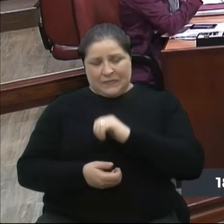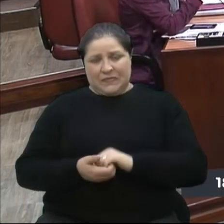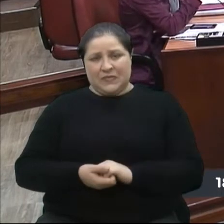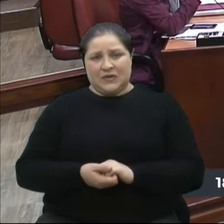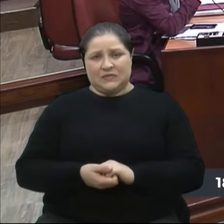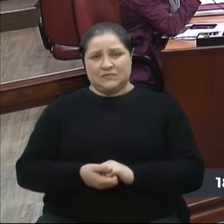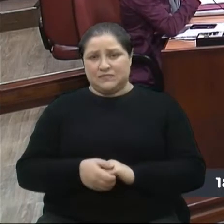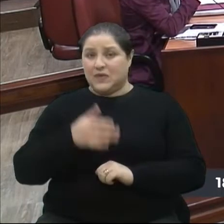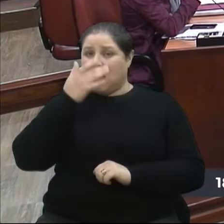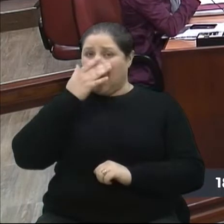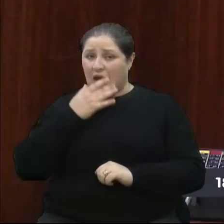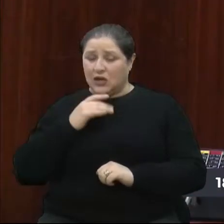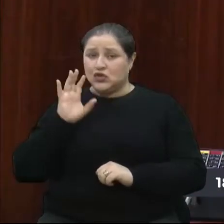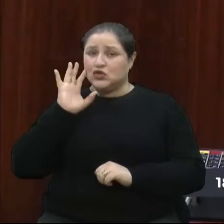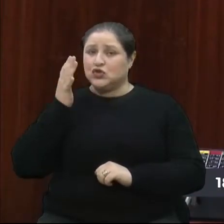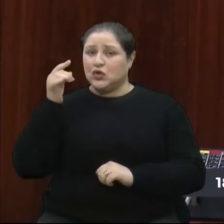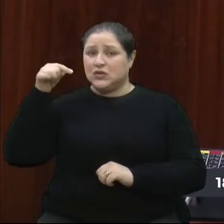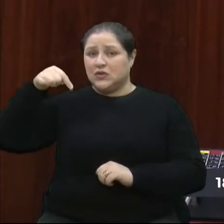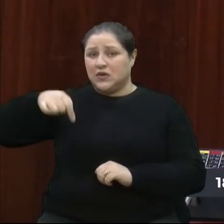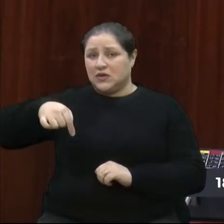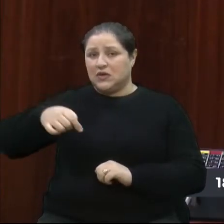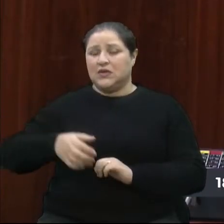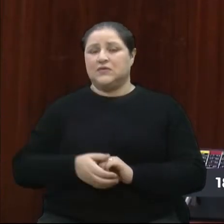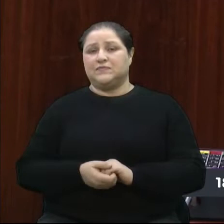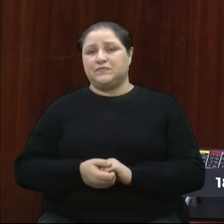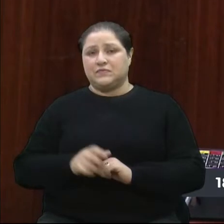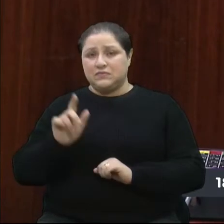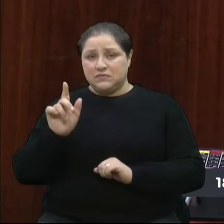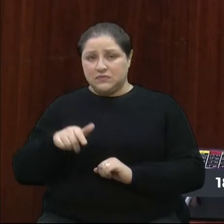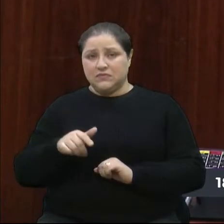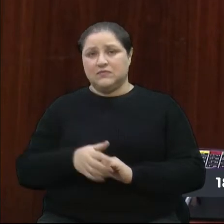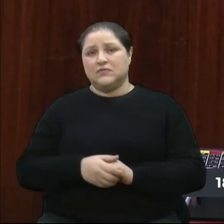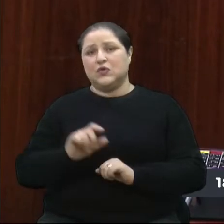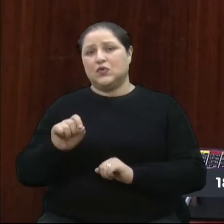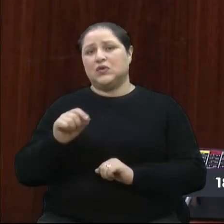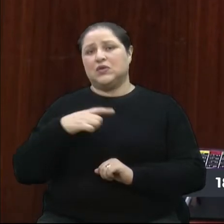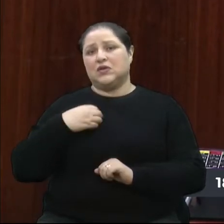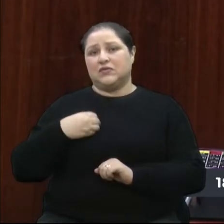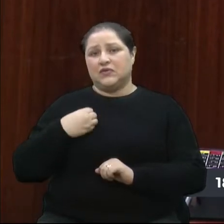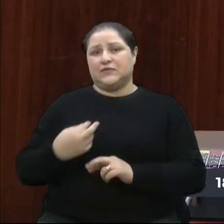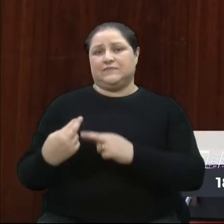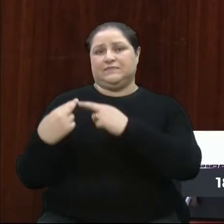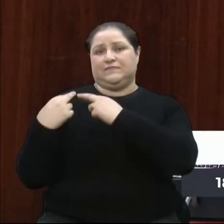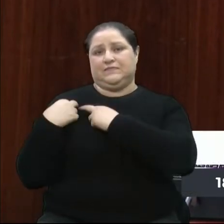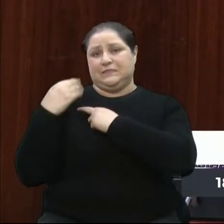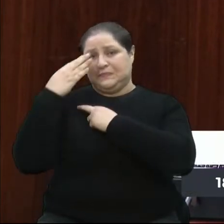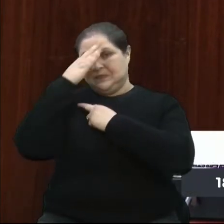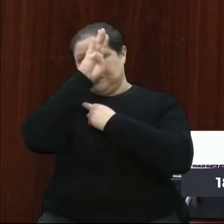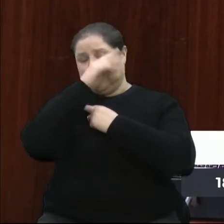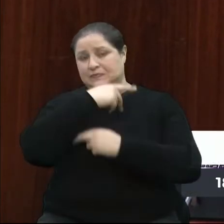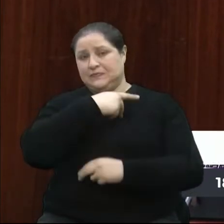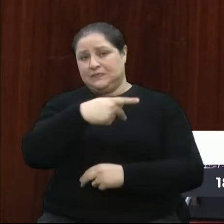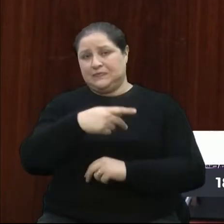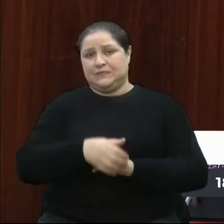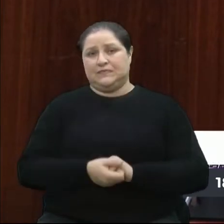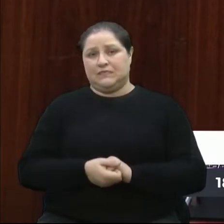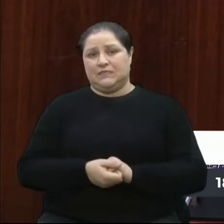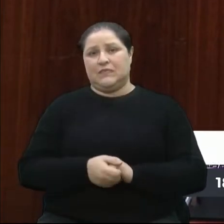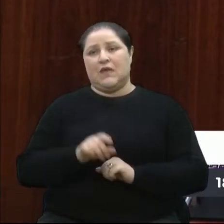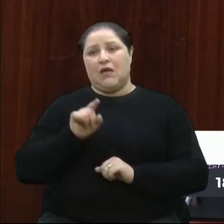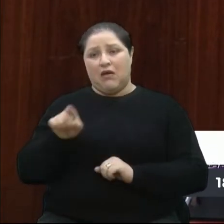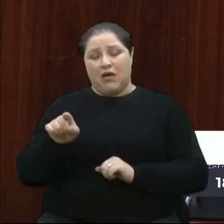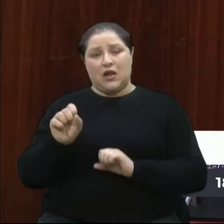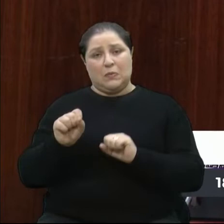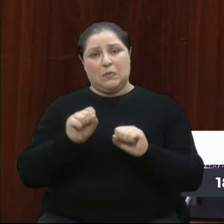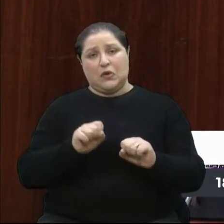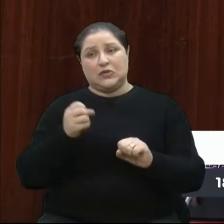Eu acho que a solução aqui está na mão do presidente Bolsonaro, né? Ele pode muito bem,